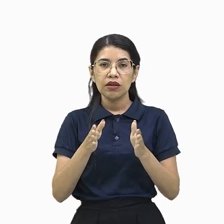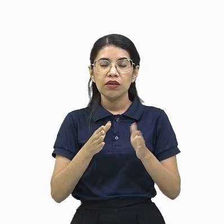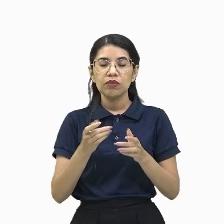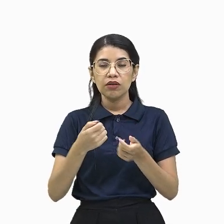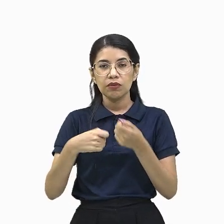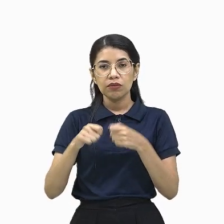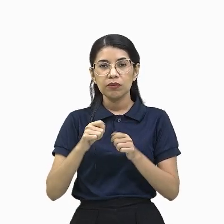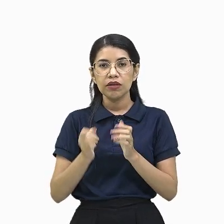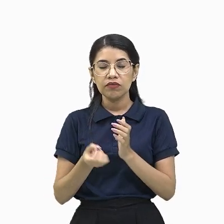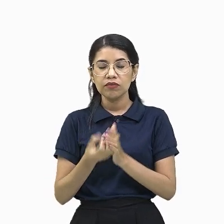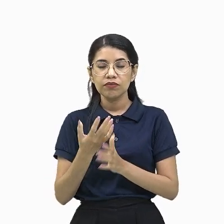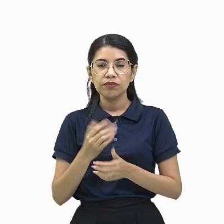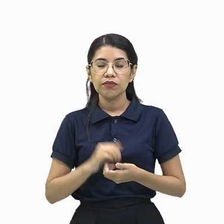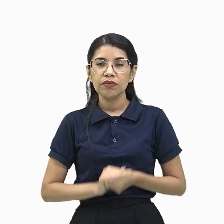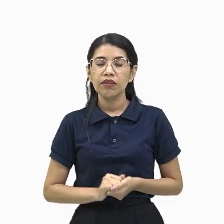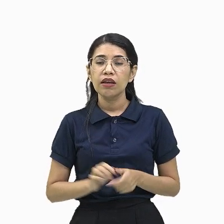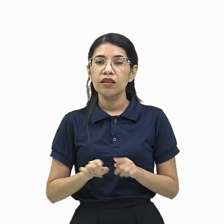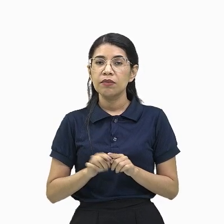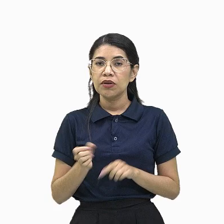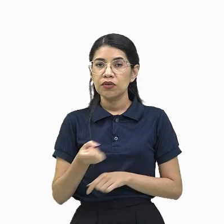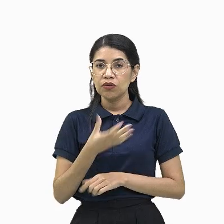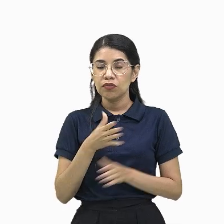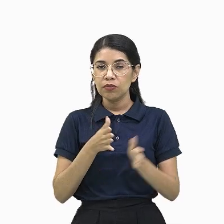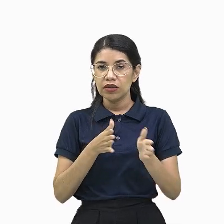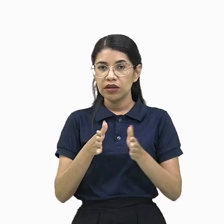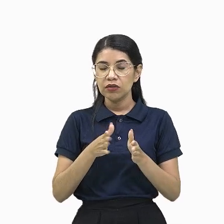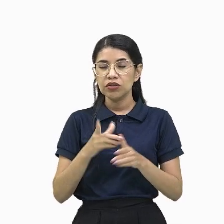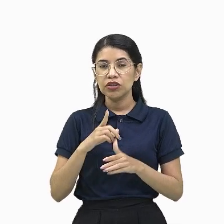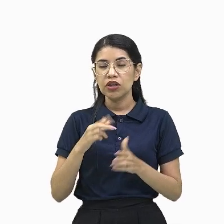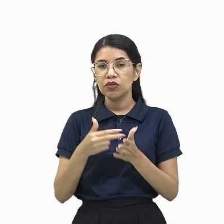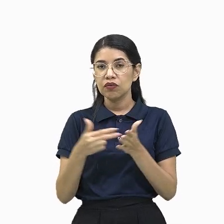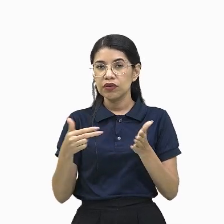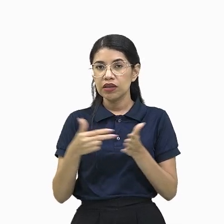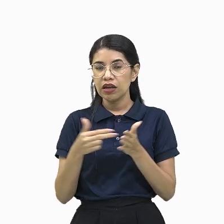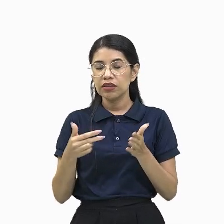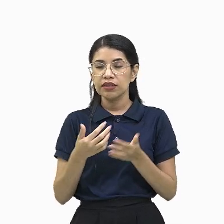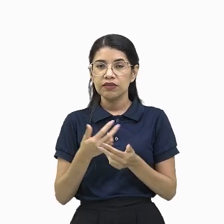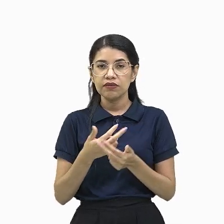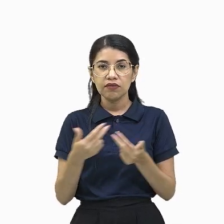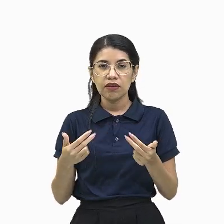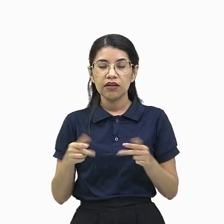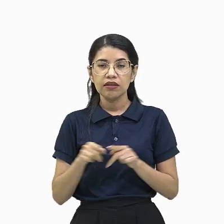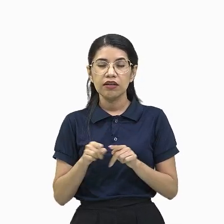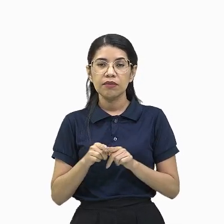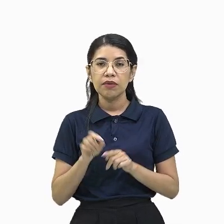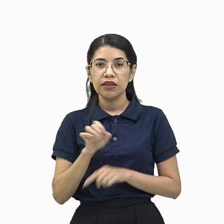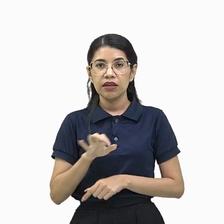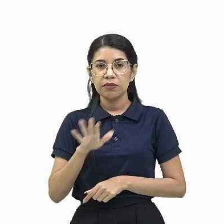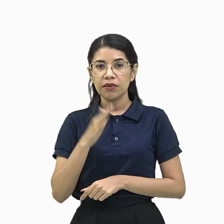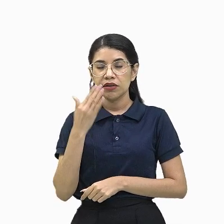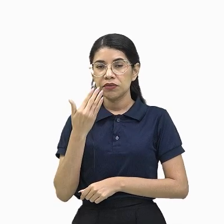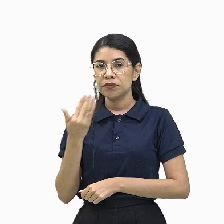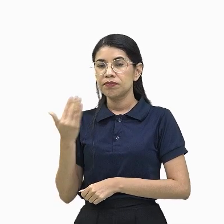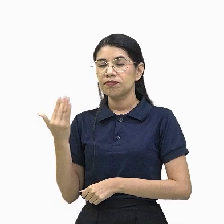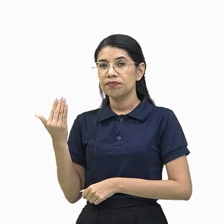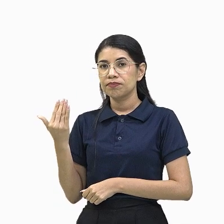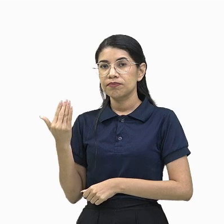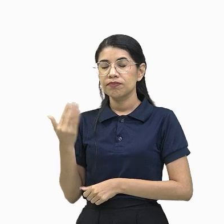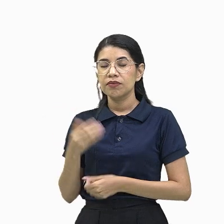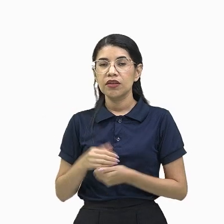economia. E nesse novo ciclo ainda continuam algumas novidades, como a gente vai ver na nossa próxima imagem aqui,